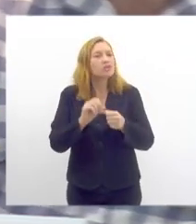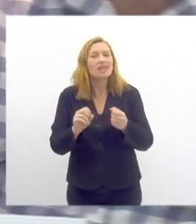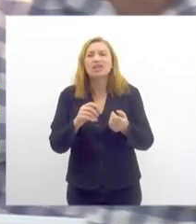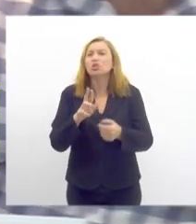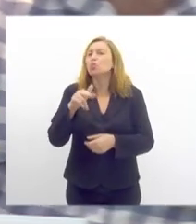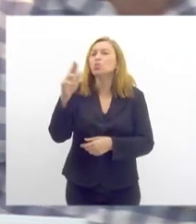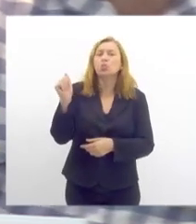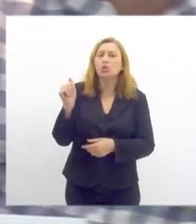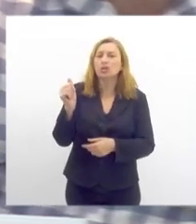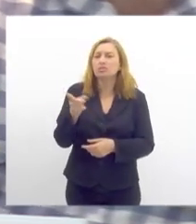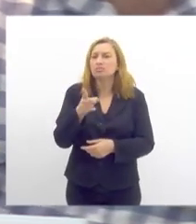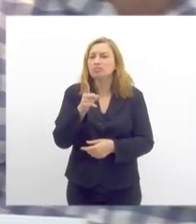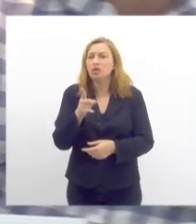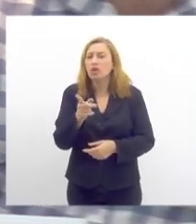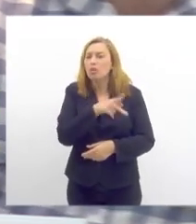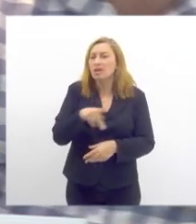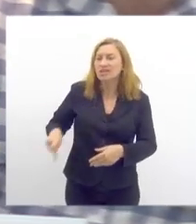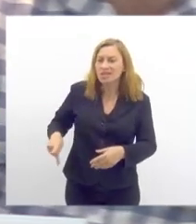houve.